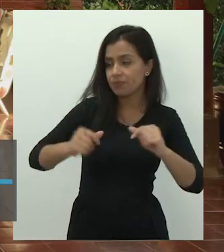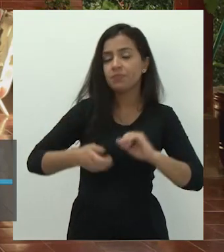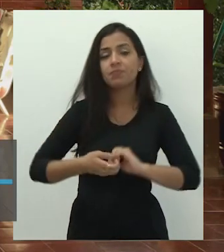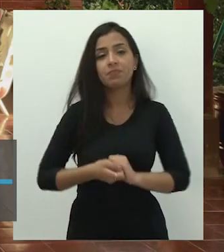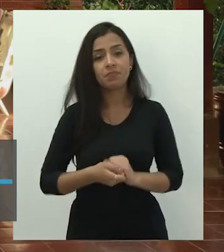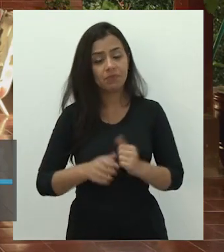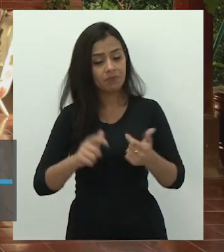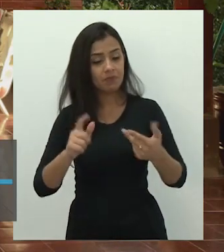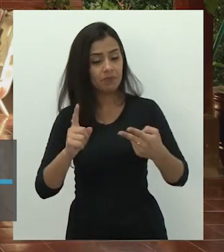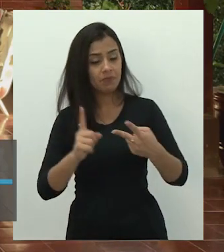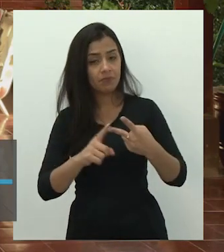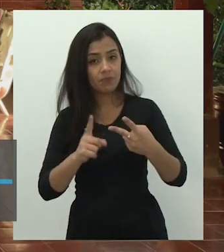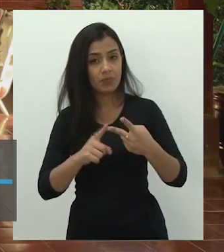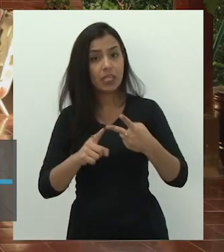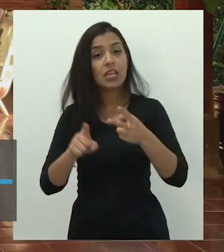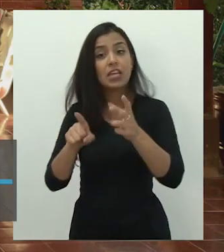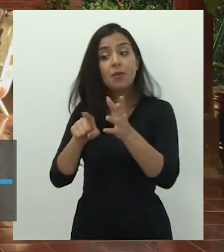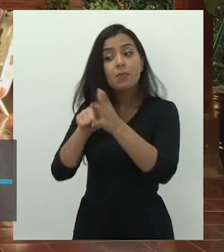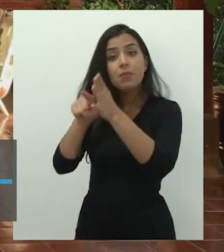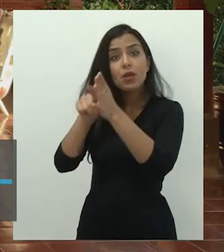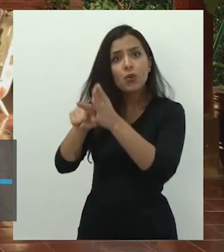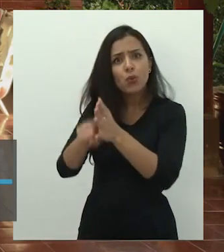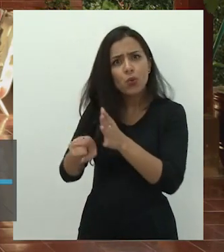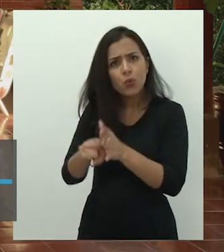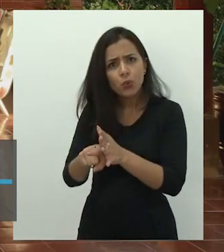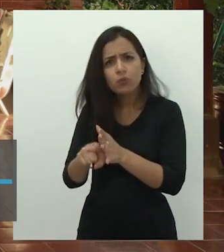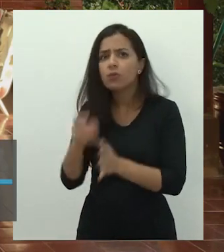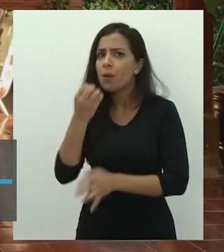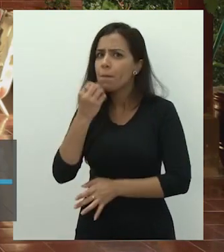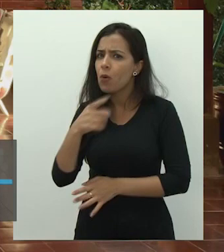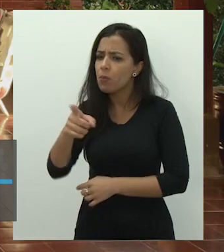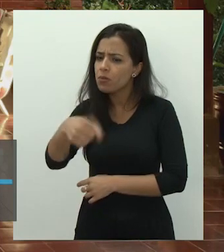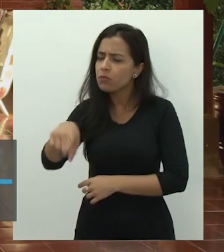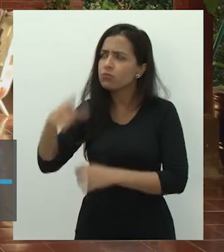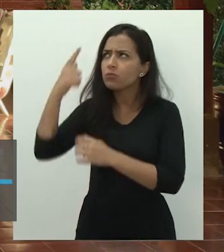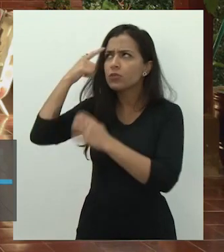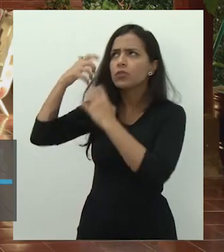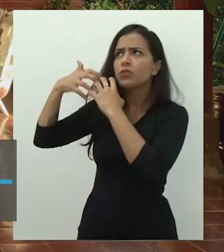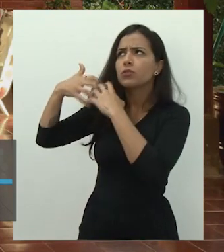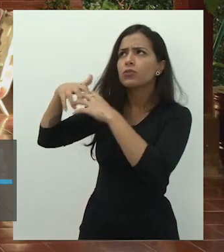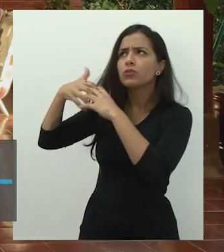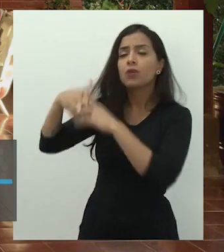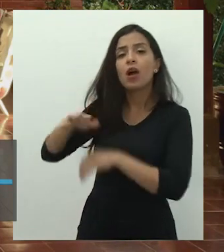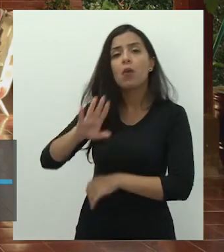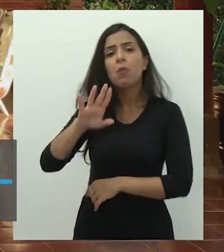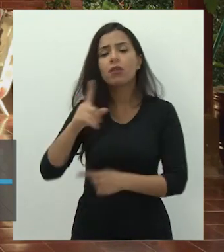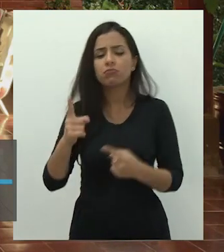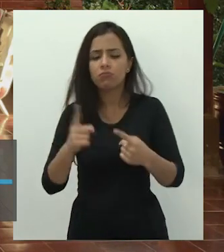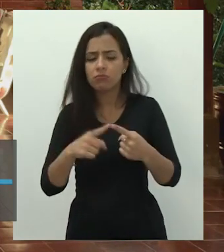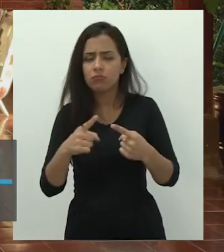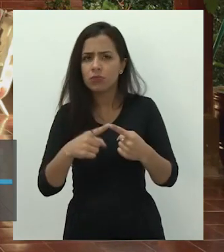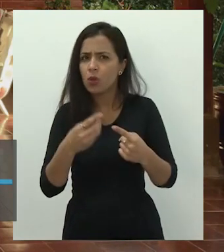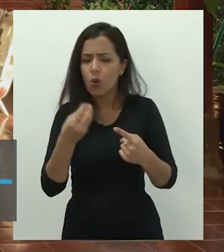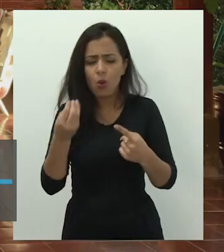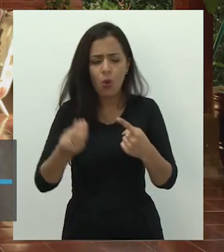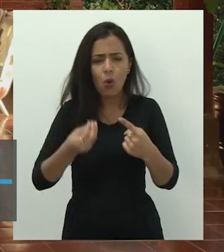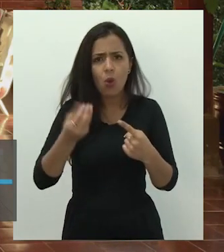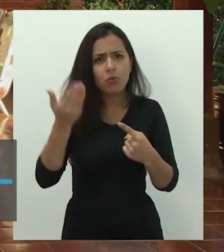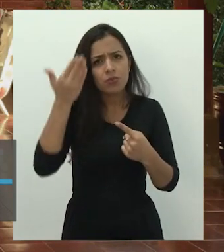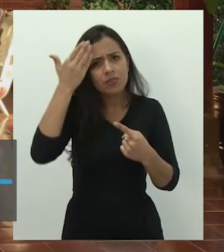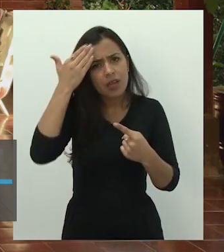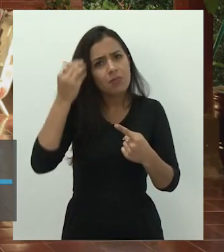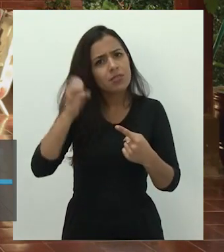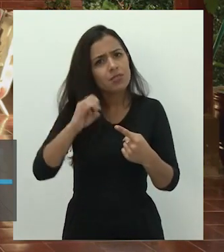se desenvolva. Mas o que é o pensamento algébrico? Como saber se o que fizermos vai